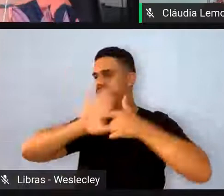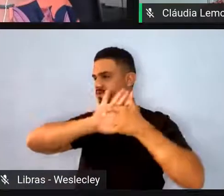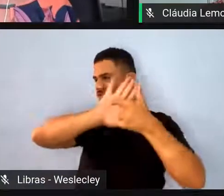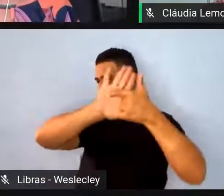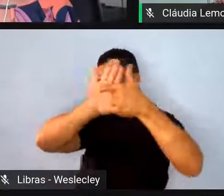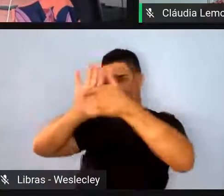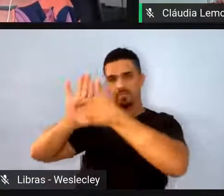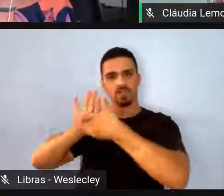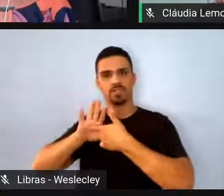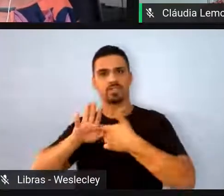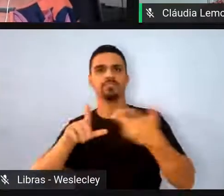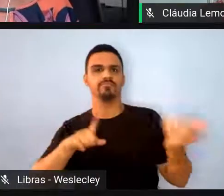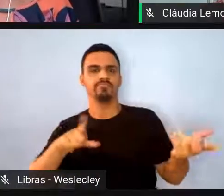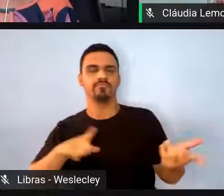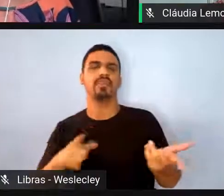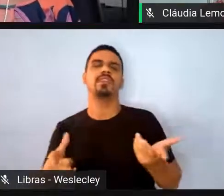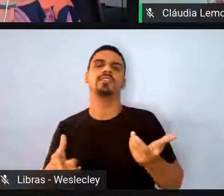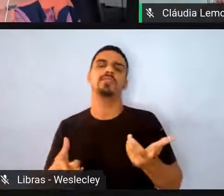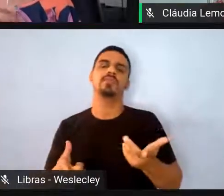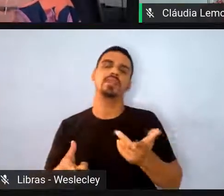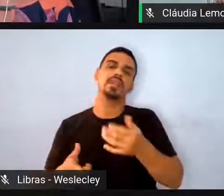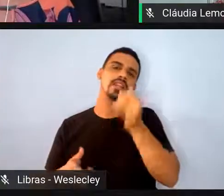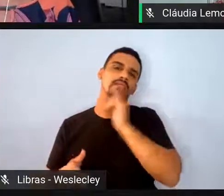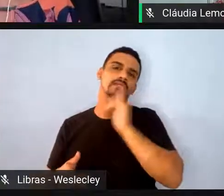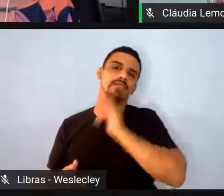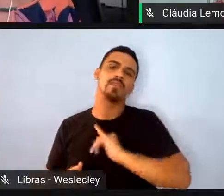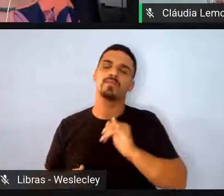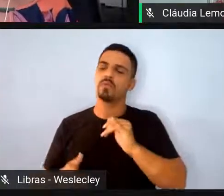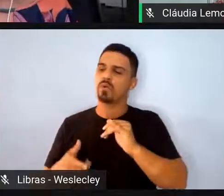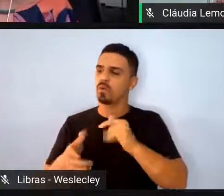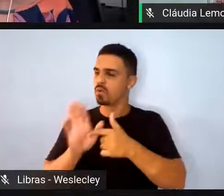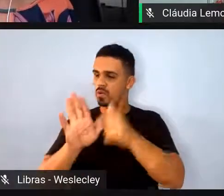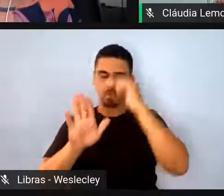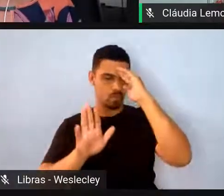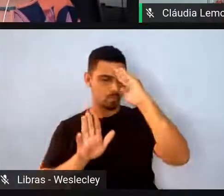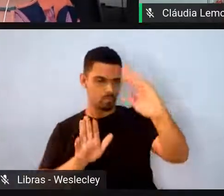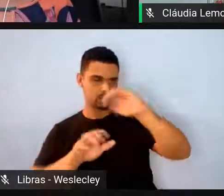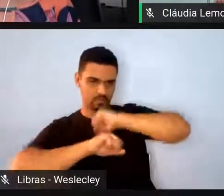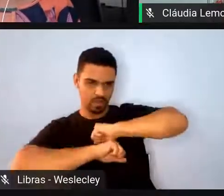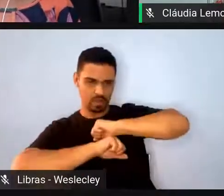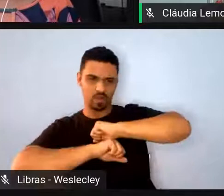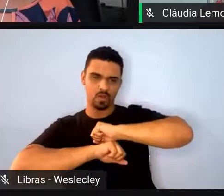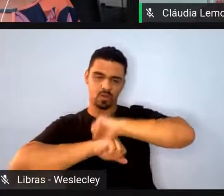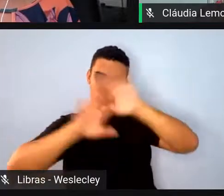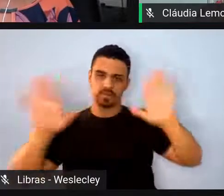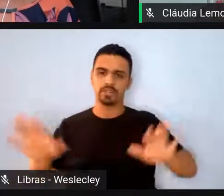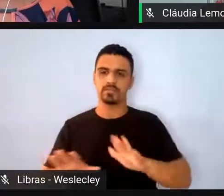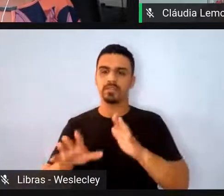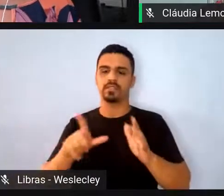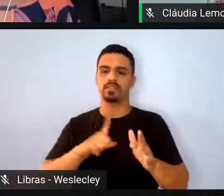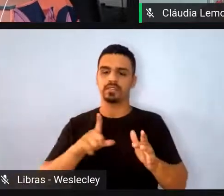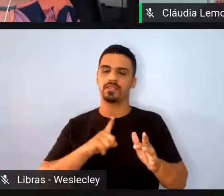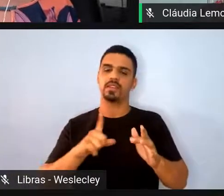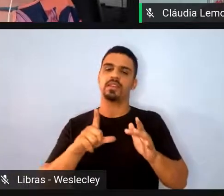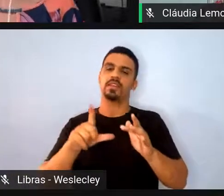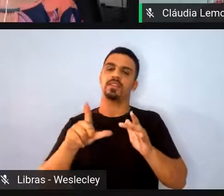foi aplicado, eles citam a transparência como a principal razão de ser da transmissão ao vivo. Agora, na